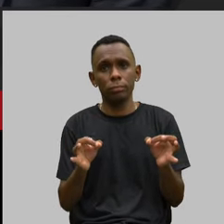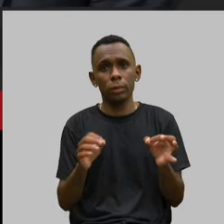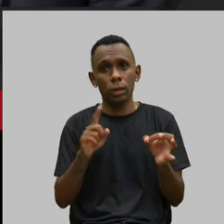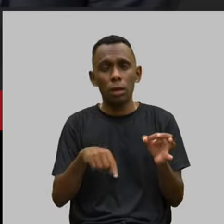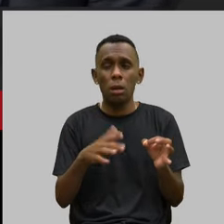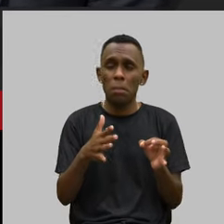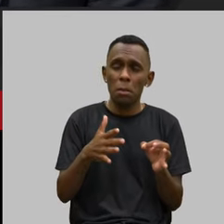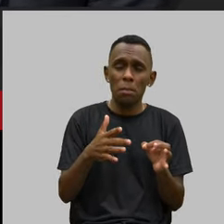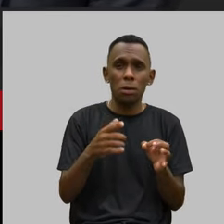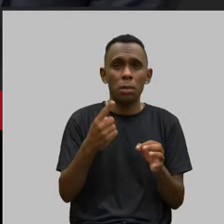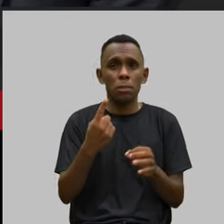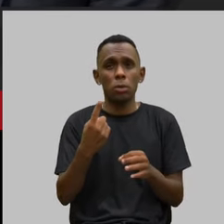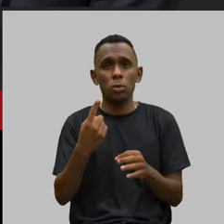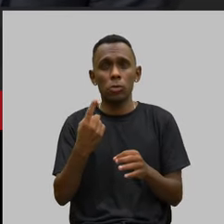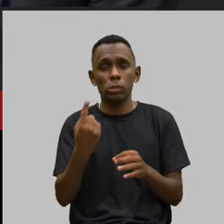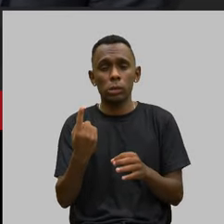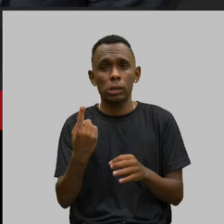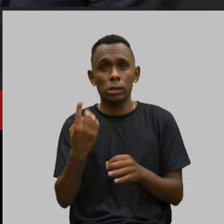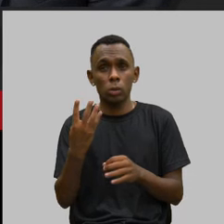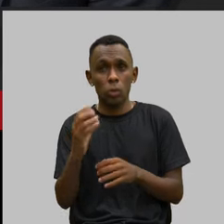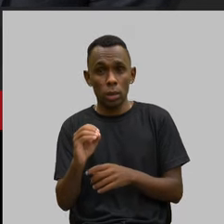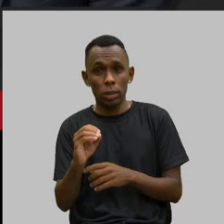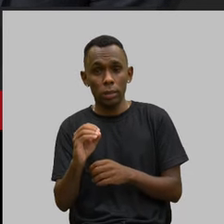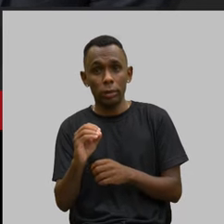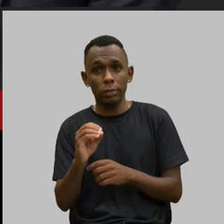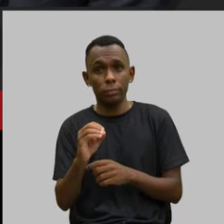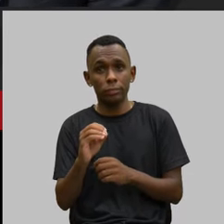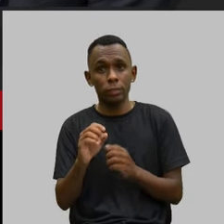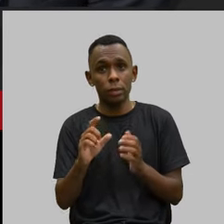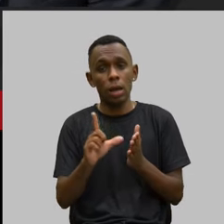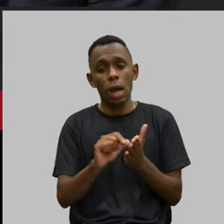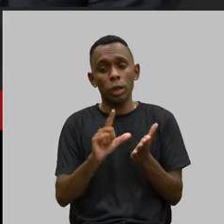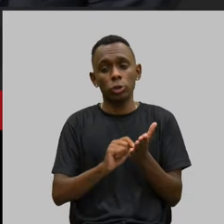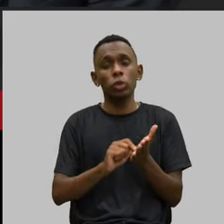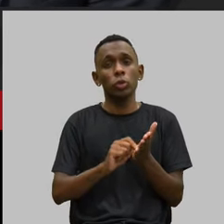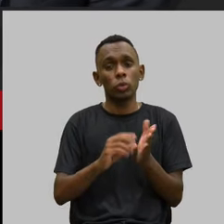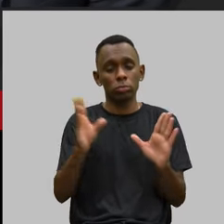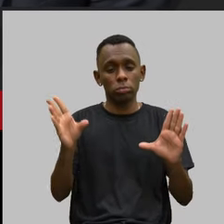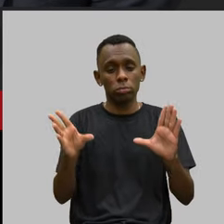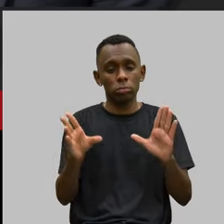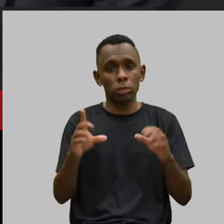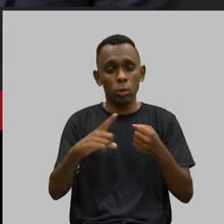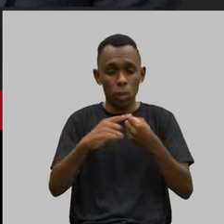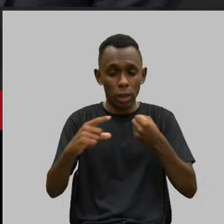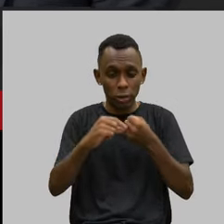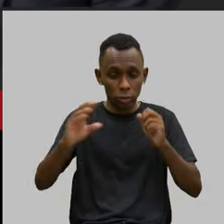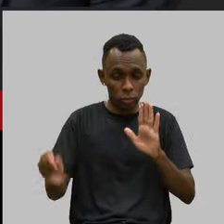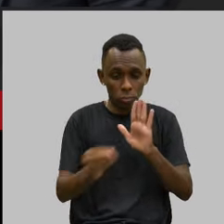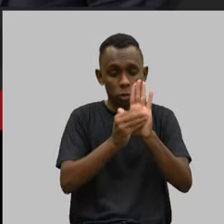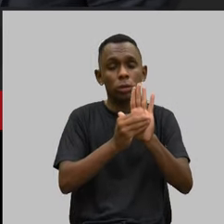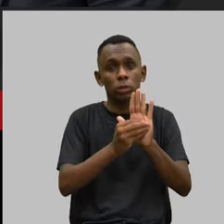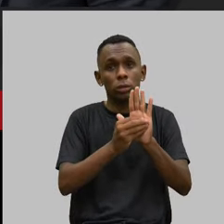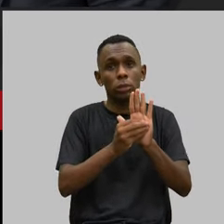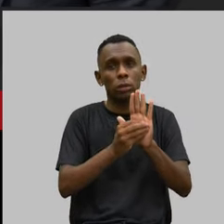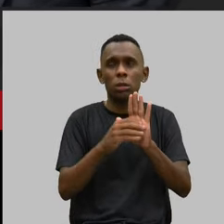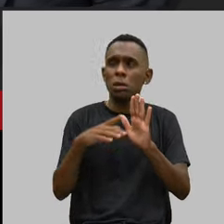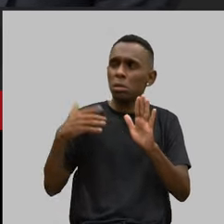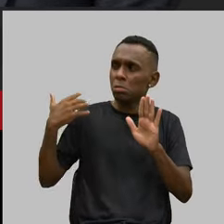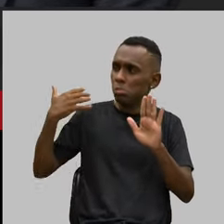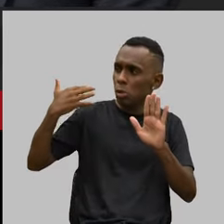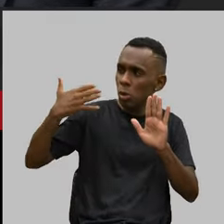de 111 artigos que existiam no código anterior que ele tinha quase 20 anos de